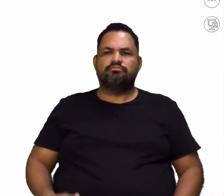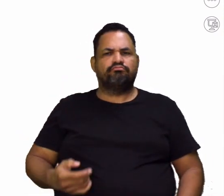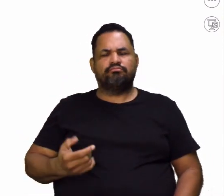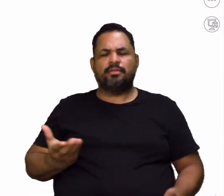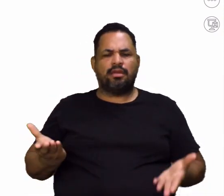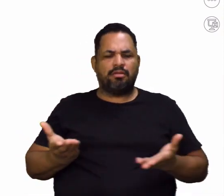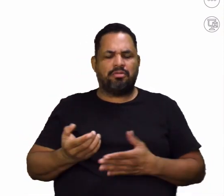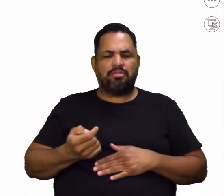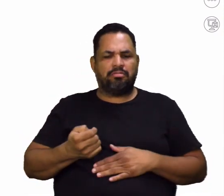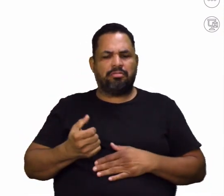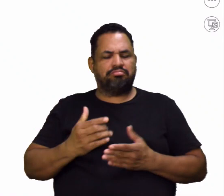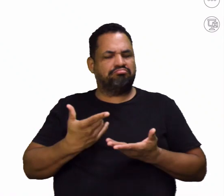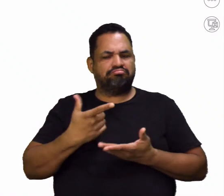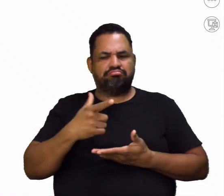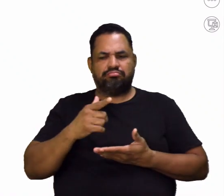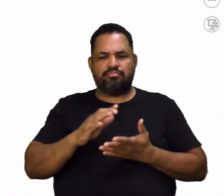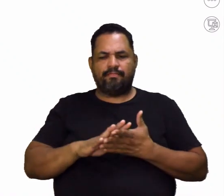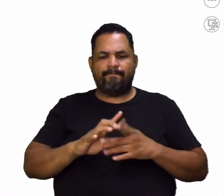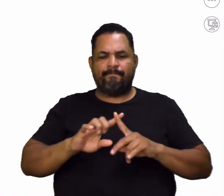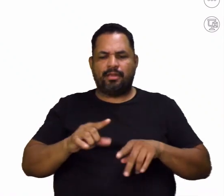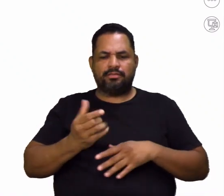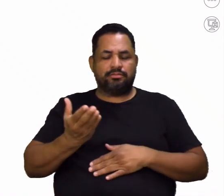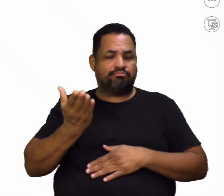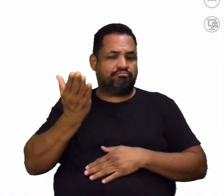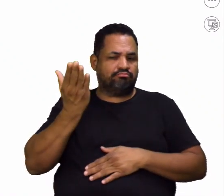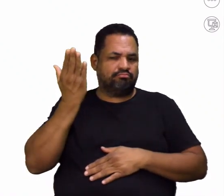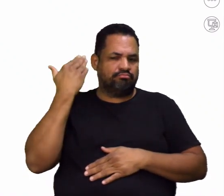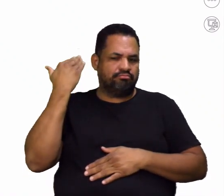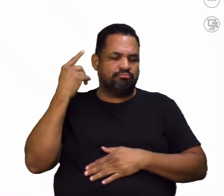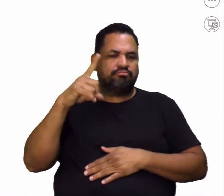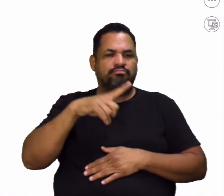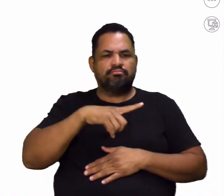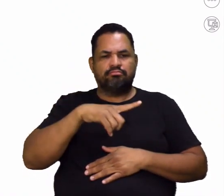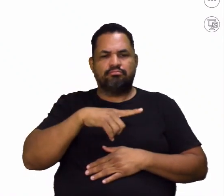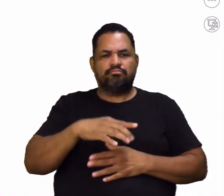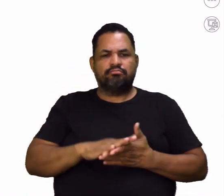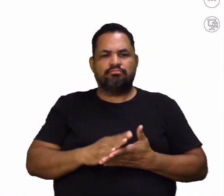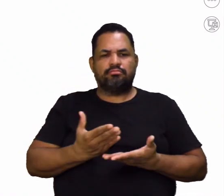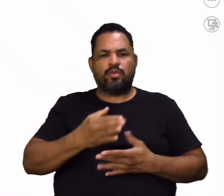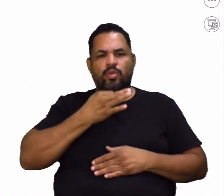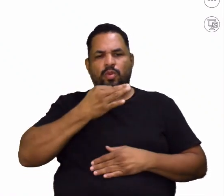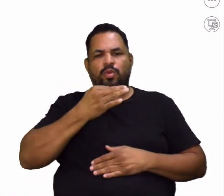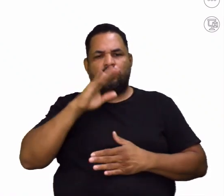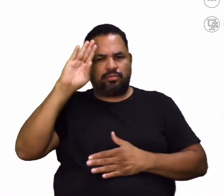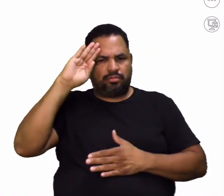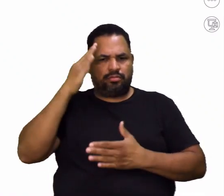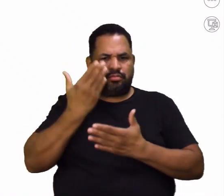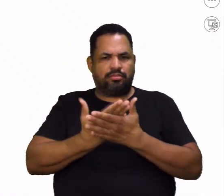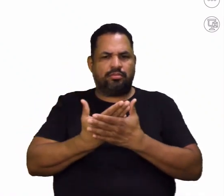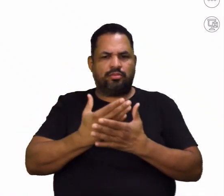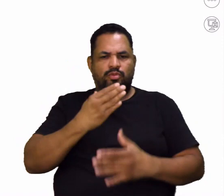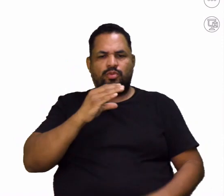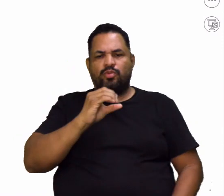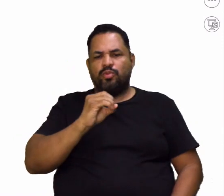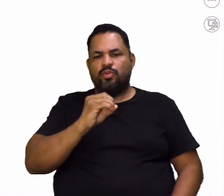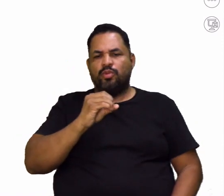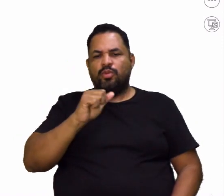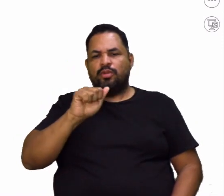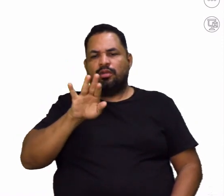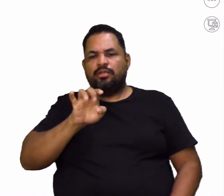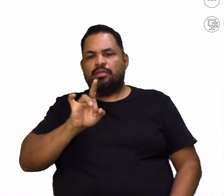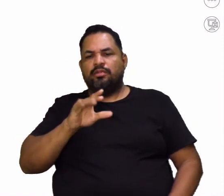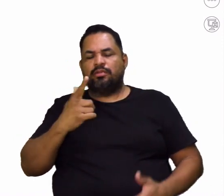mas antigamente tinha bastante então vamos lá alguns críticos seu Ateneu